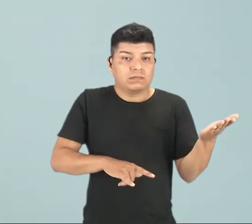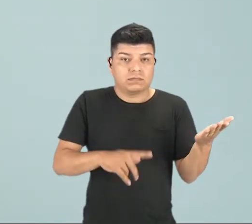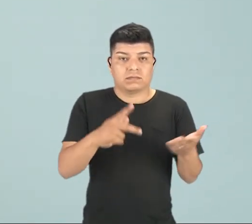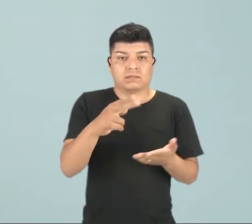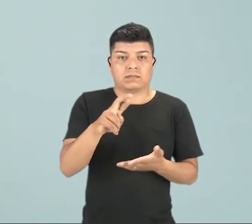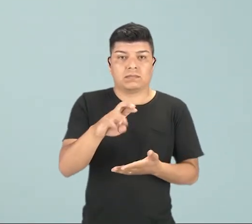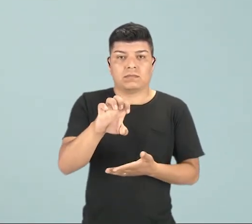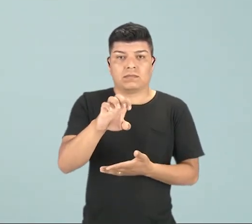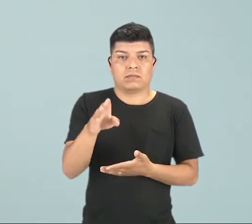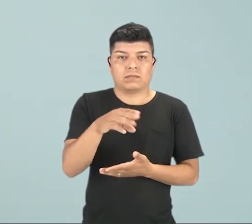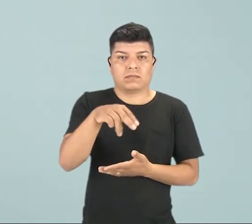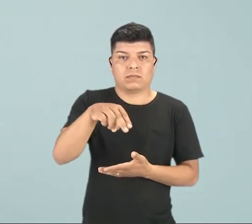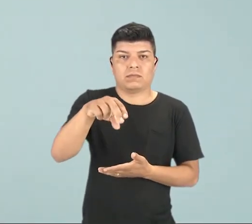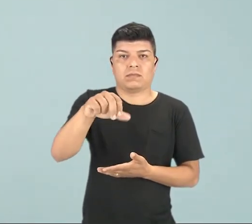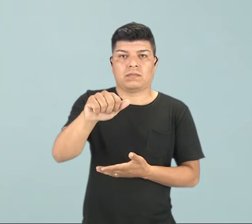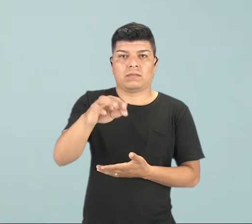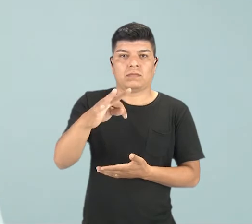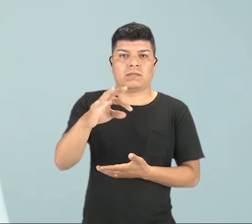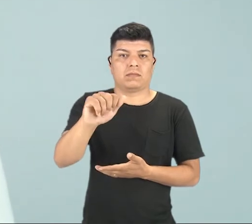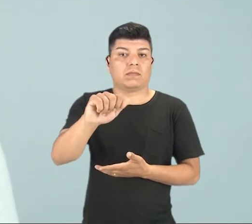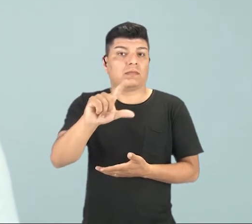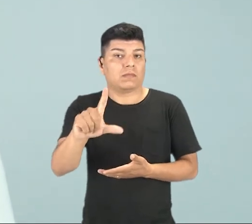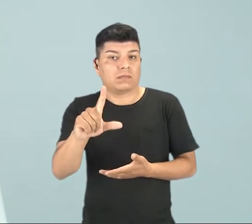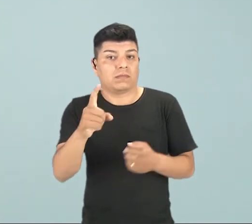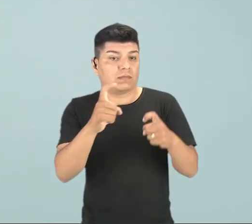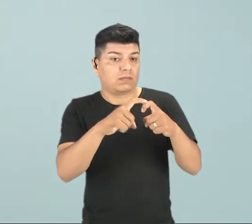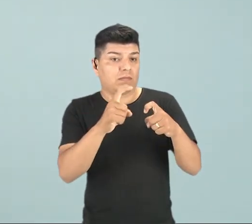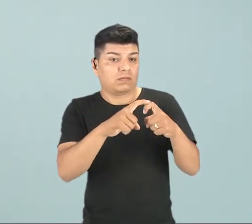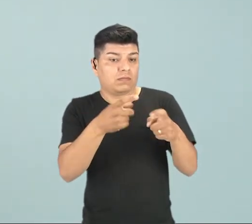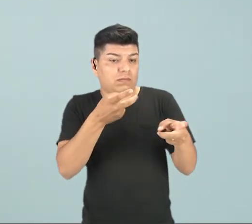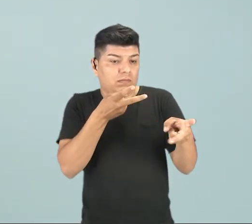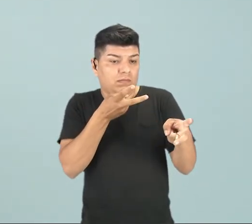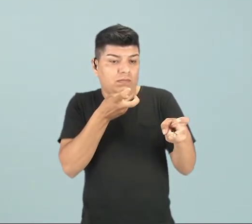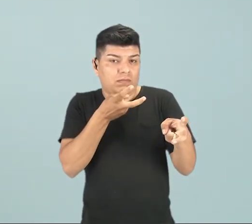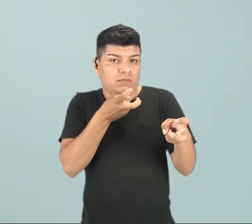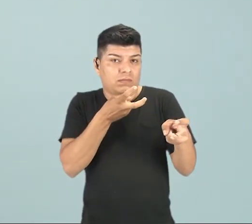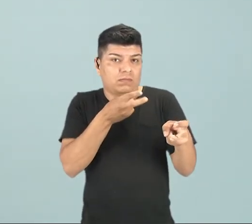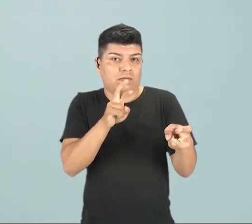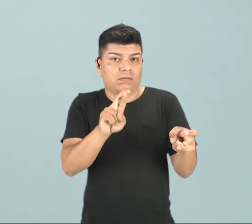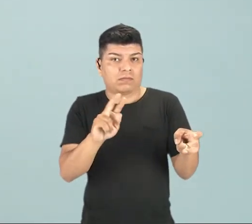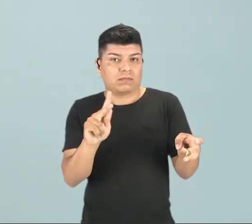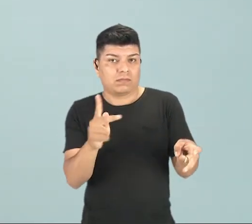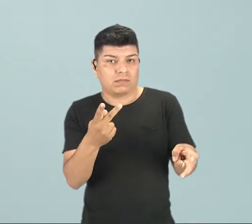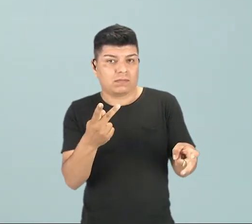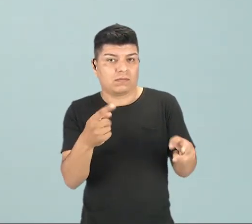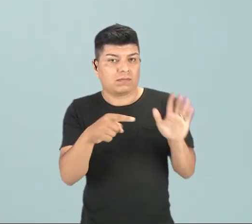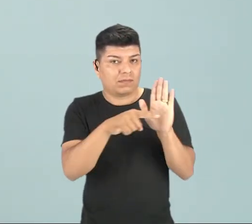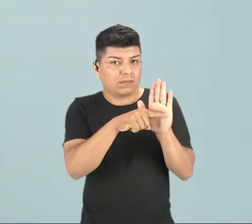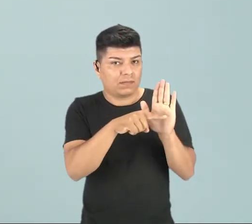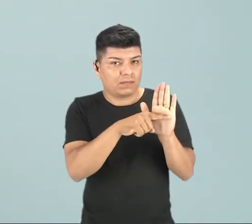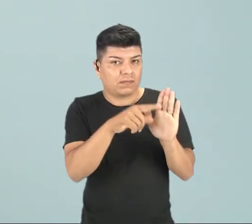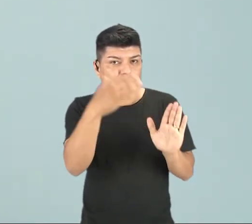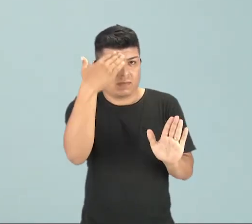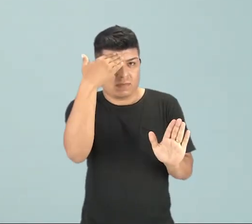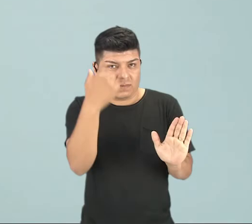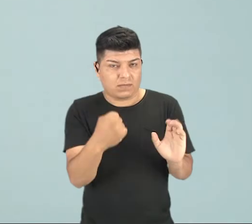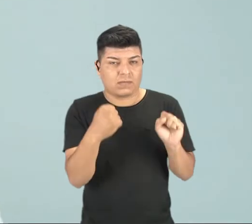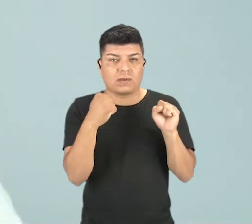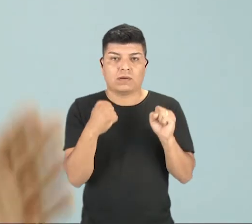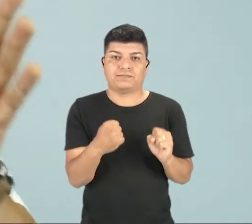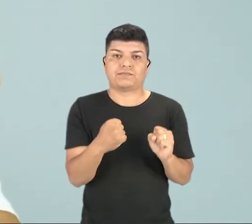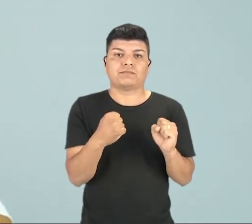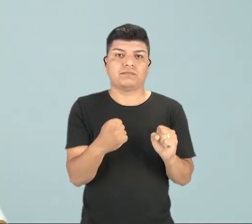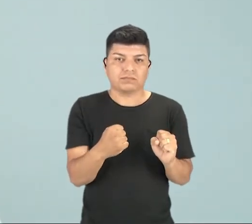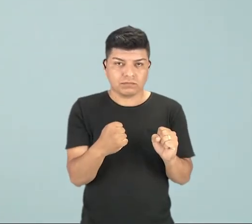fazendo pré-natal, enfim, quando um médico identifica que a mãe ela é RH negativo, ele já pode,